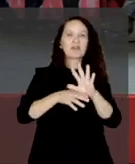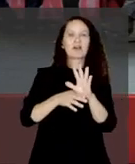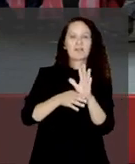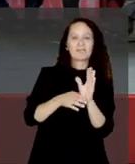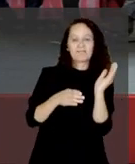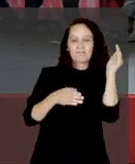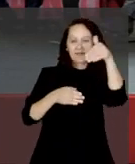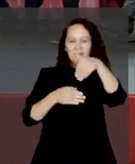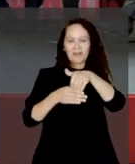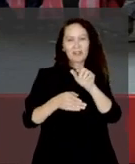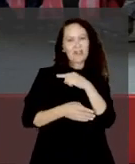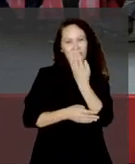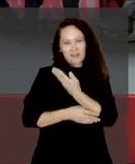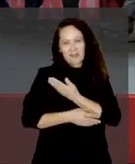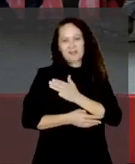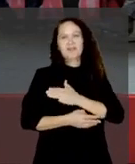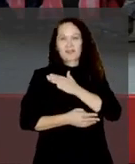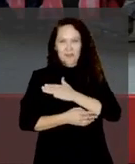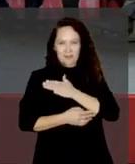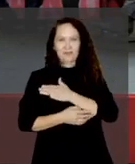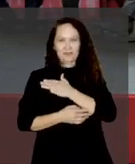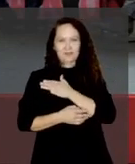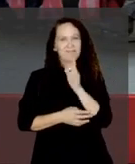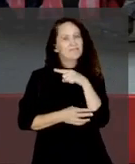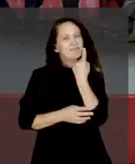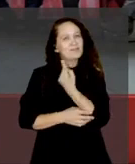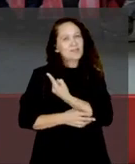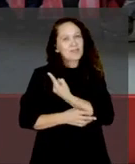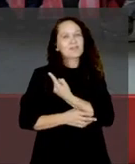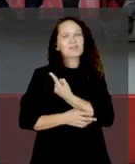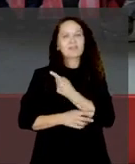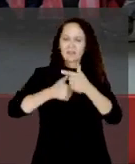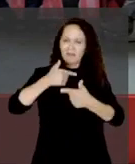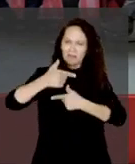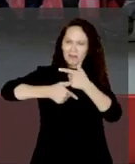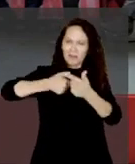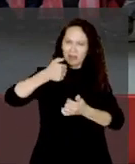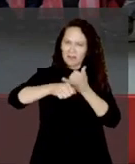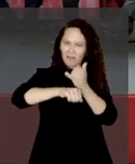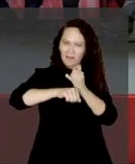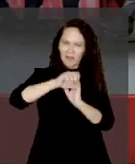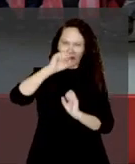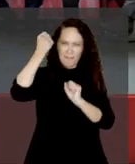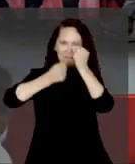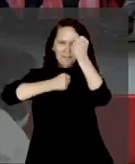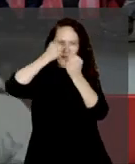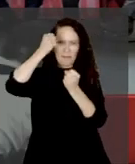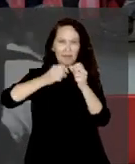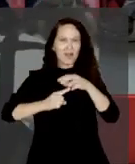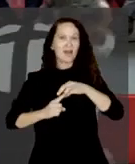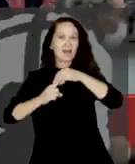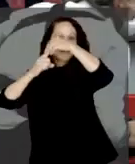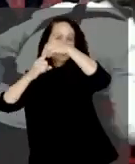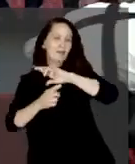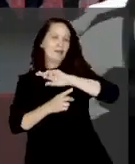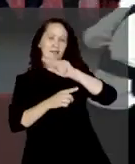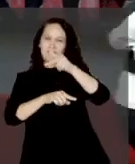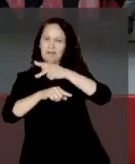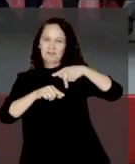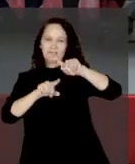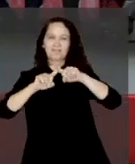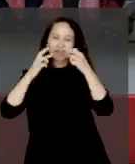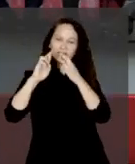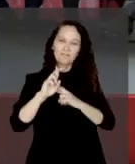certeza que a exibição do filme vai inspirar muitos companheiros e companheiras, em especial a juventude, a entender a importância